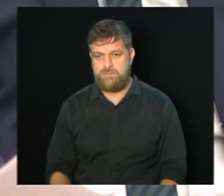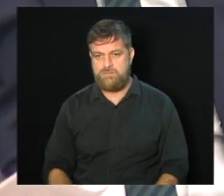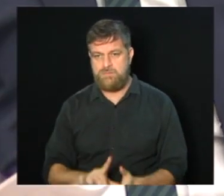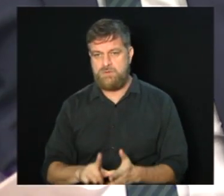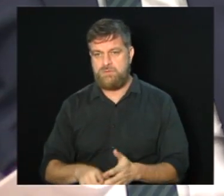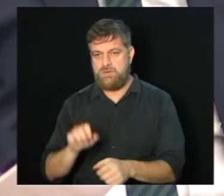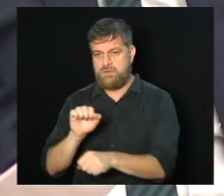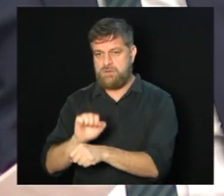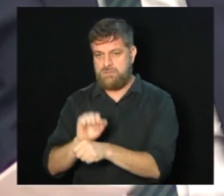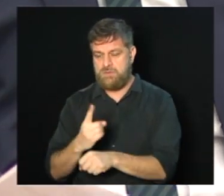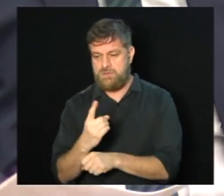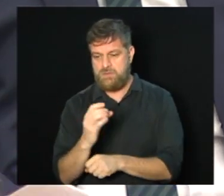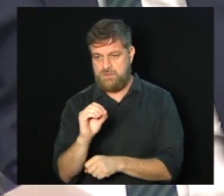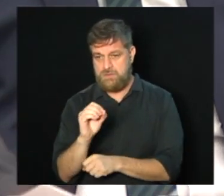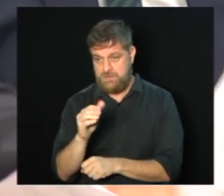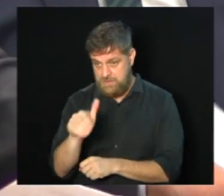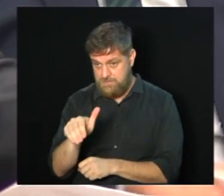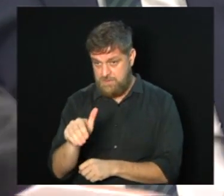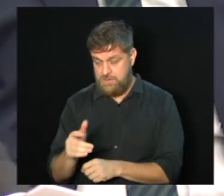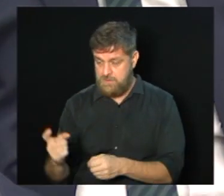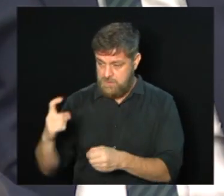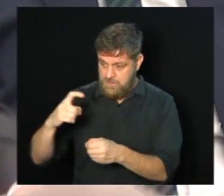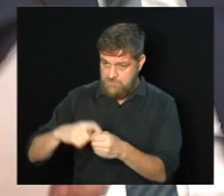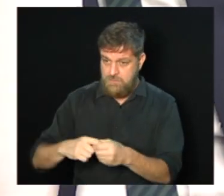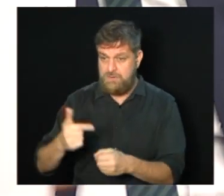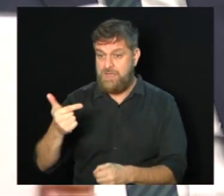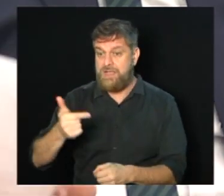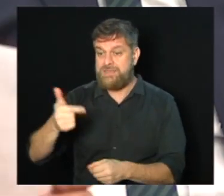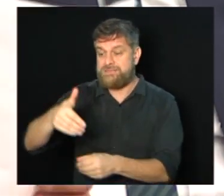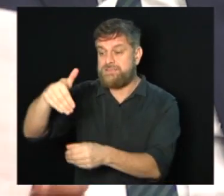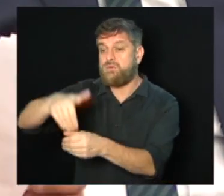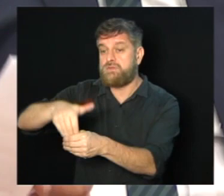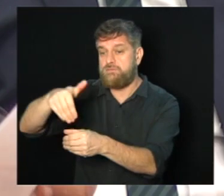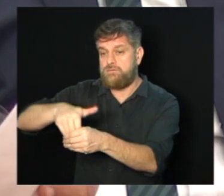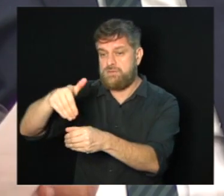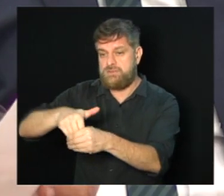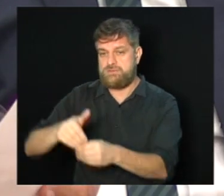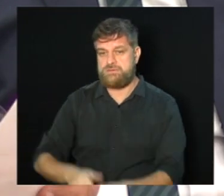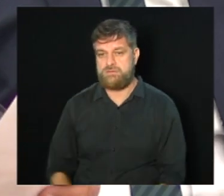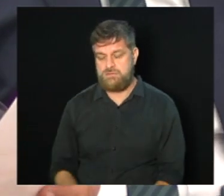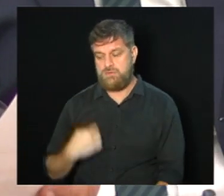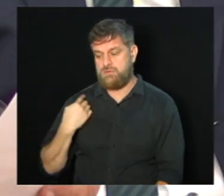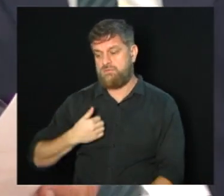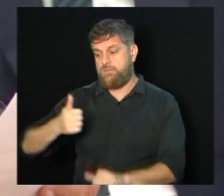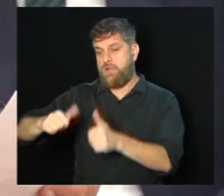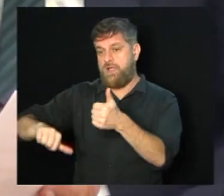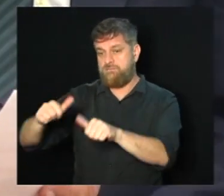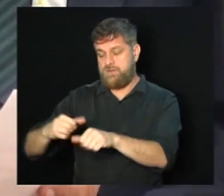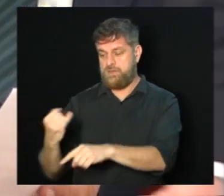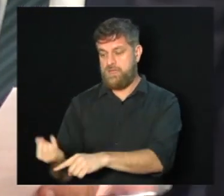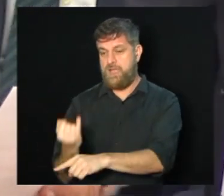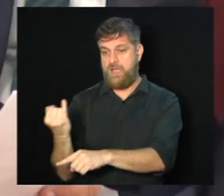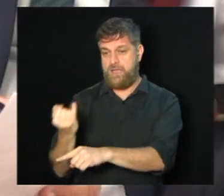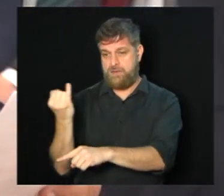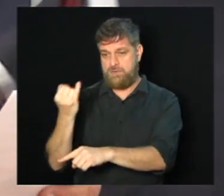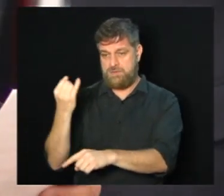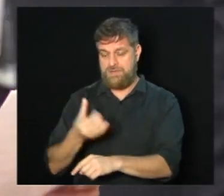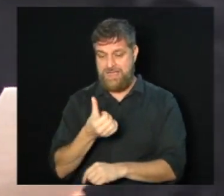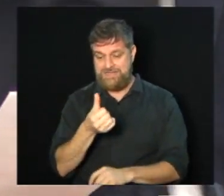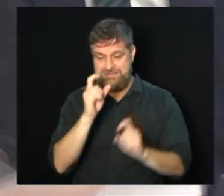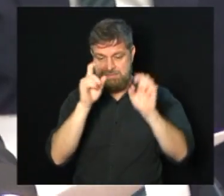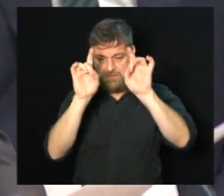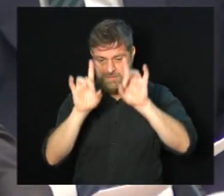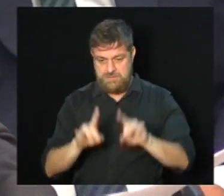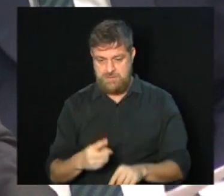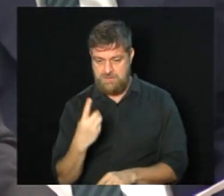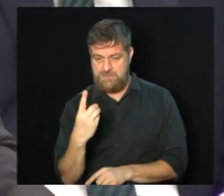que aguardar até as 10h30 para a sequência dos mesmos, quando então abriremos a sexta reunião extraordinária